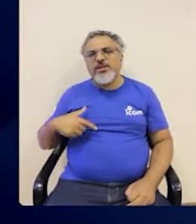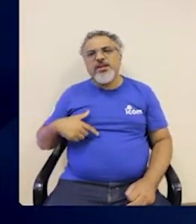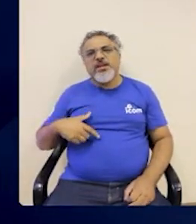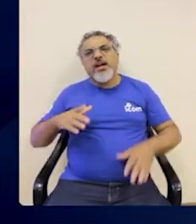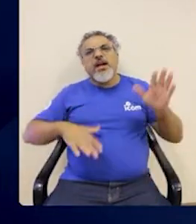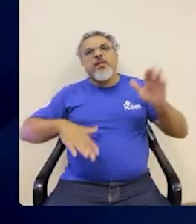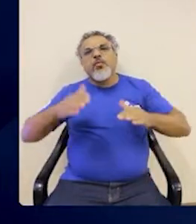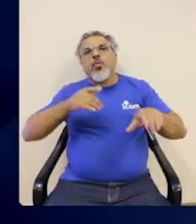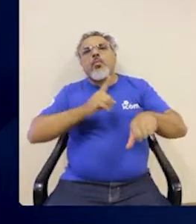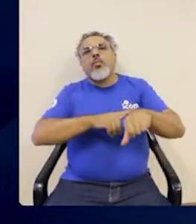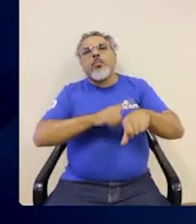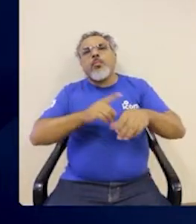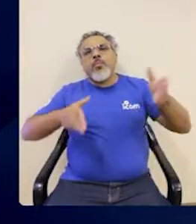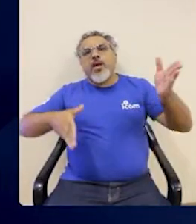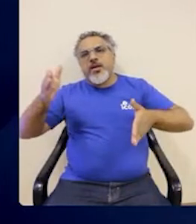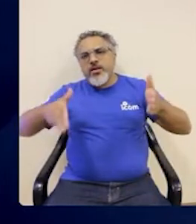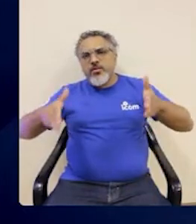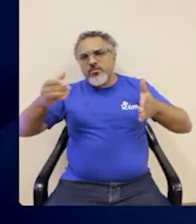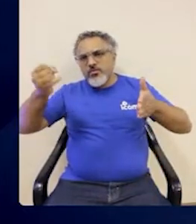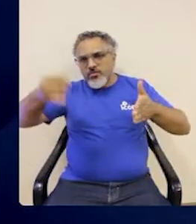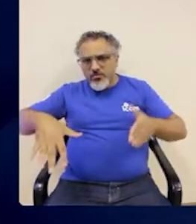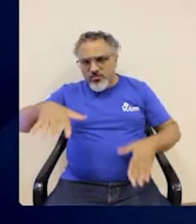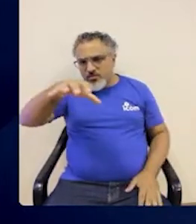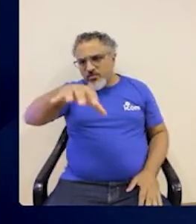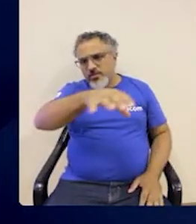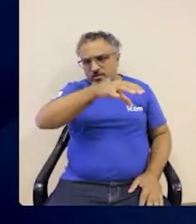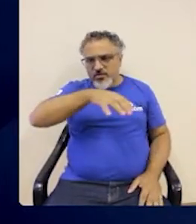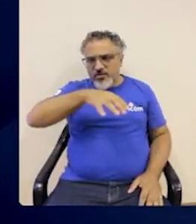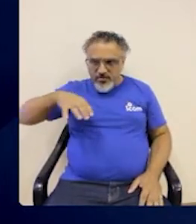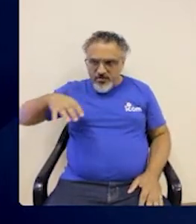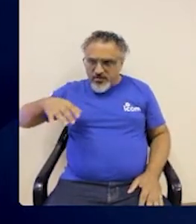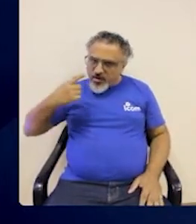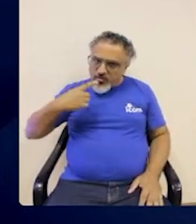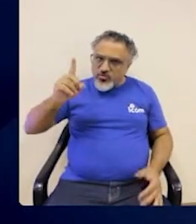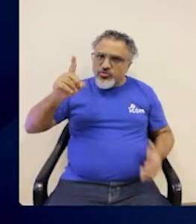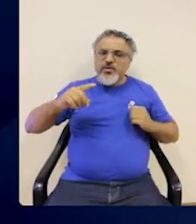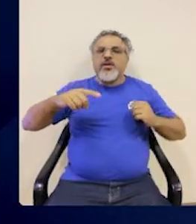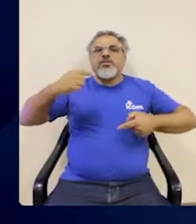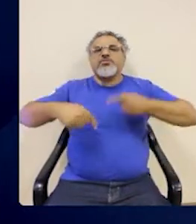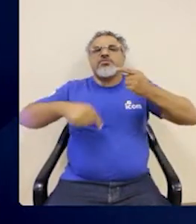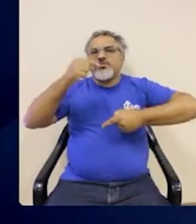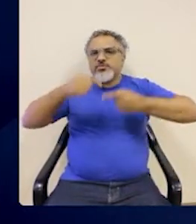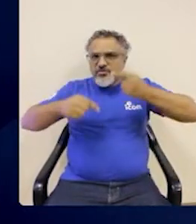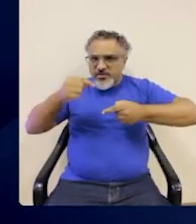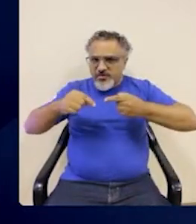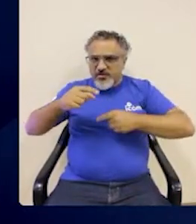tem algumas questões de saúde que variam de território para território. Então, uma última discussão que a gente teve enquanto